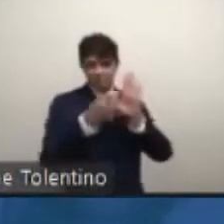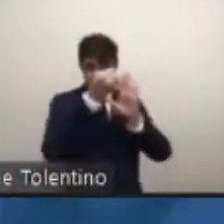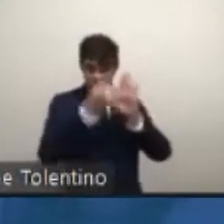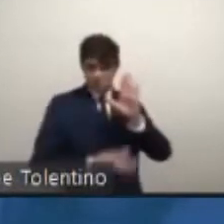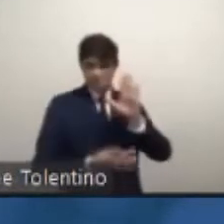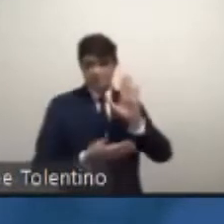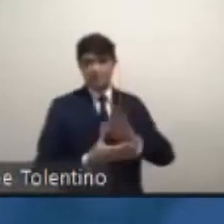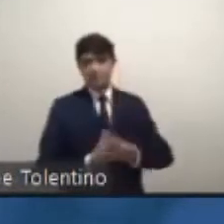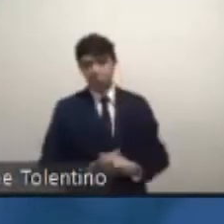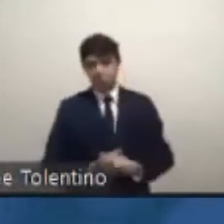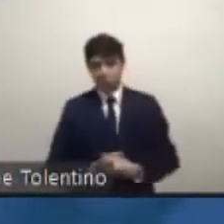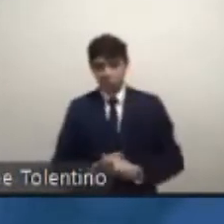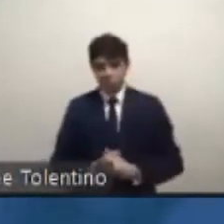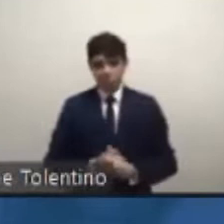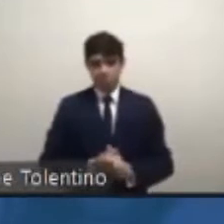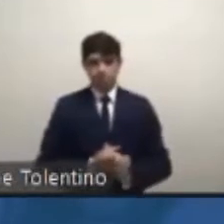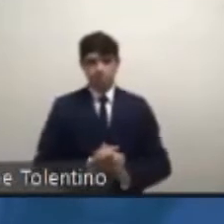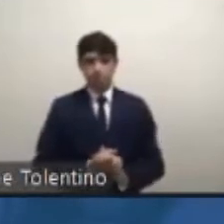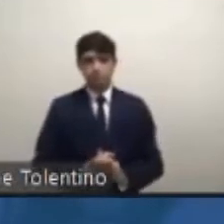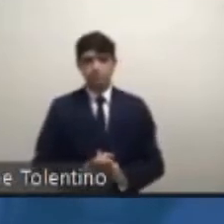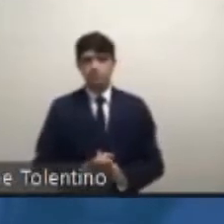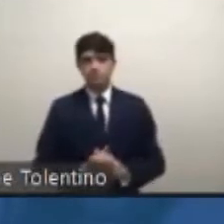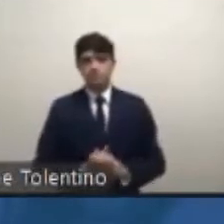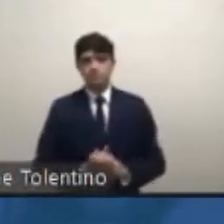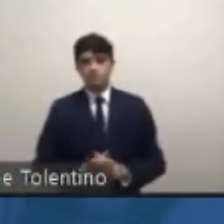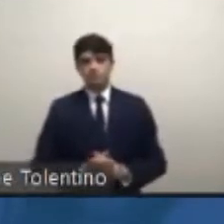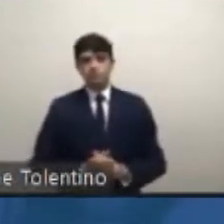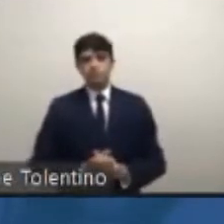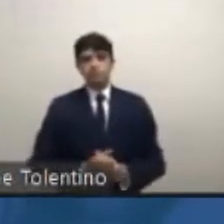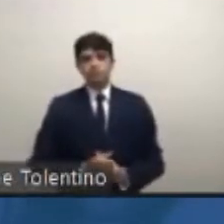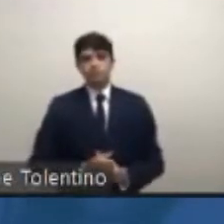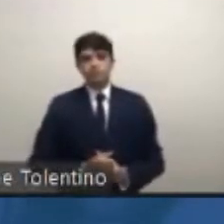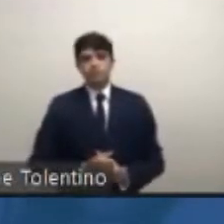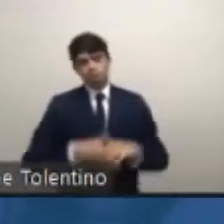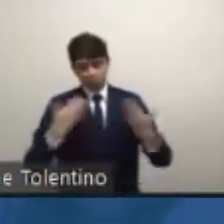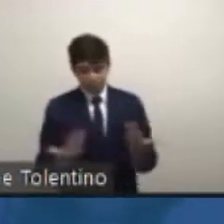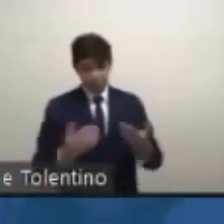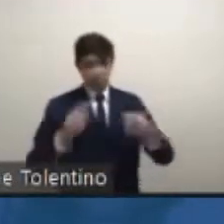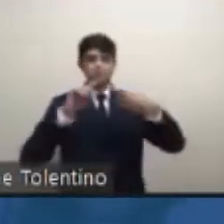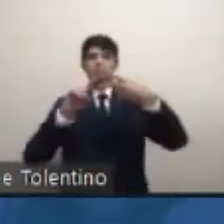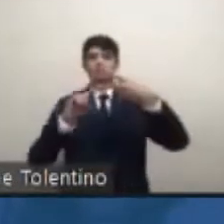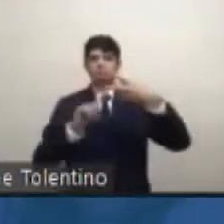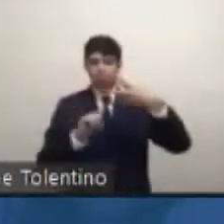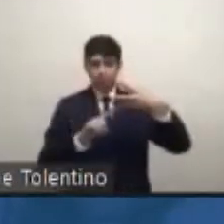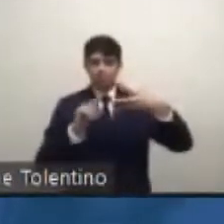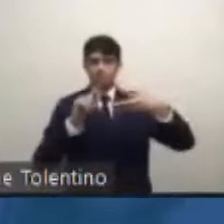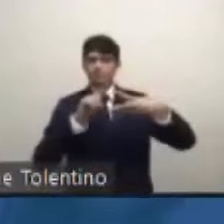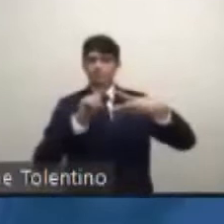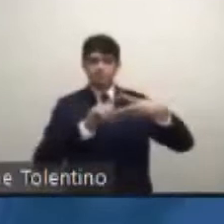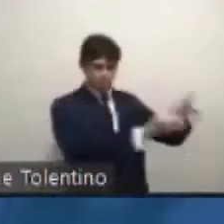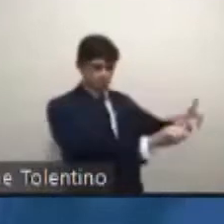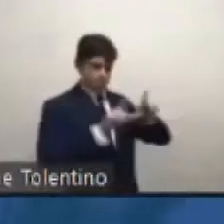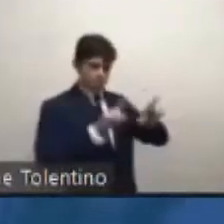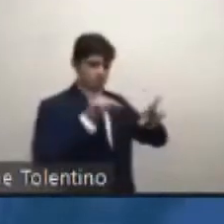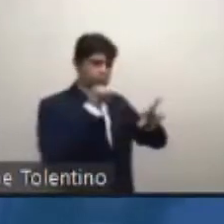se o paciente é capaz, se o objetivo, o objeto, a finalidade do documento é lícita, é uma diretiva antecipada de saúde, ele